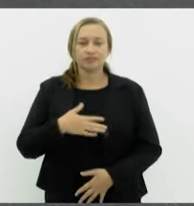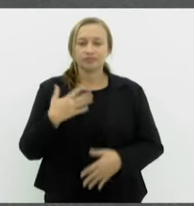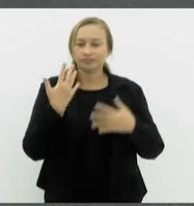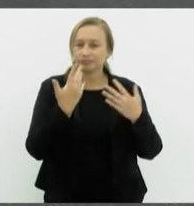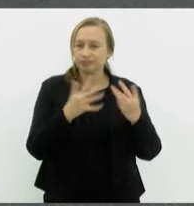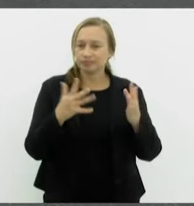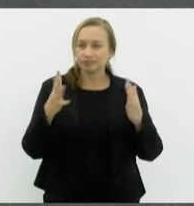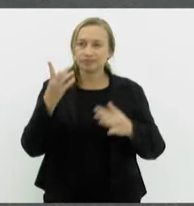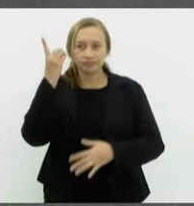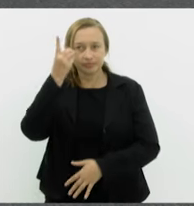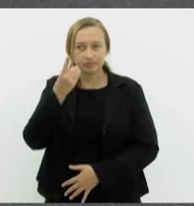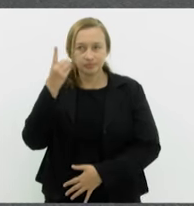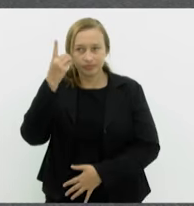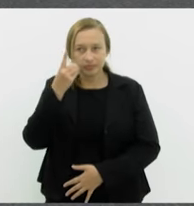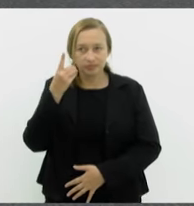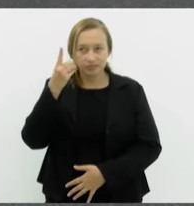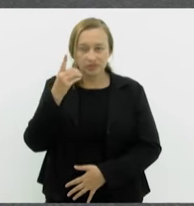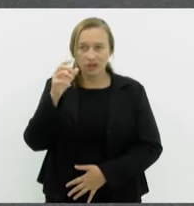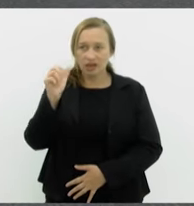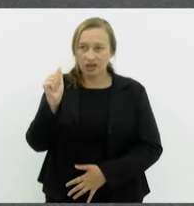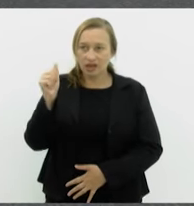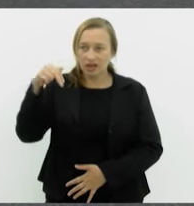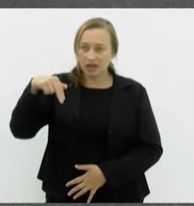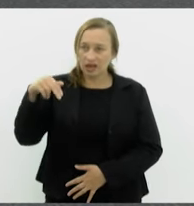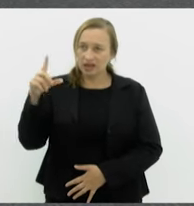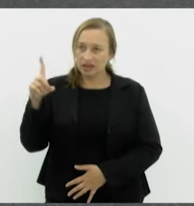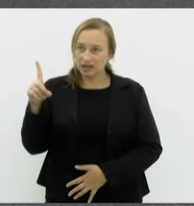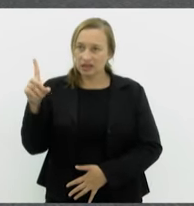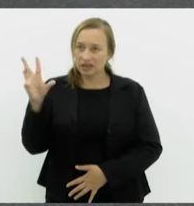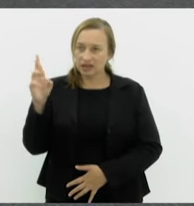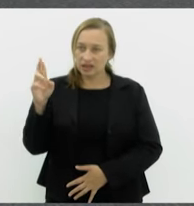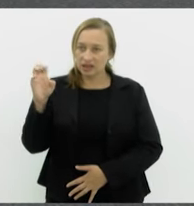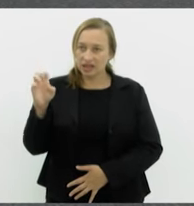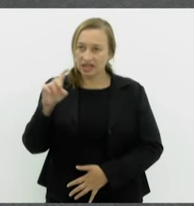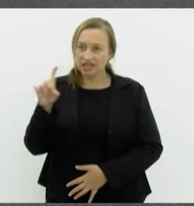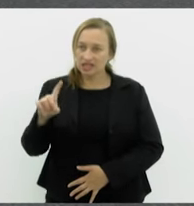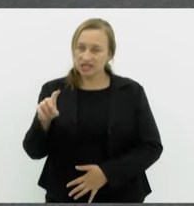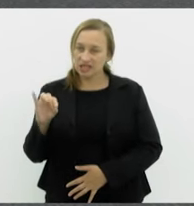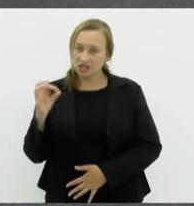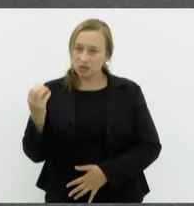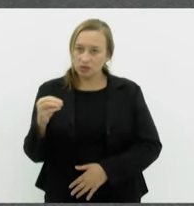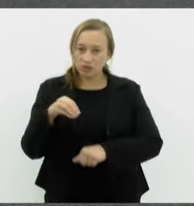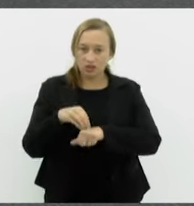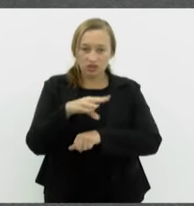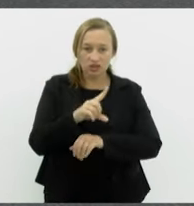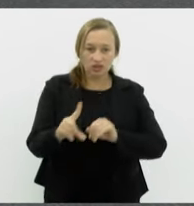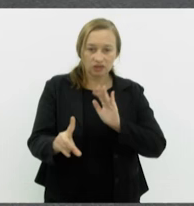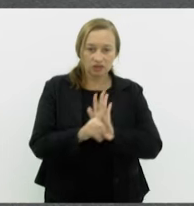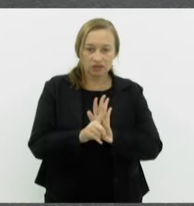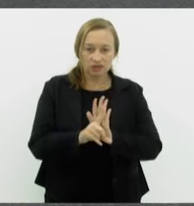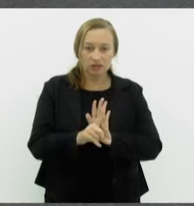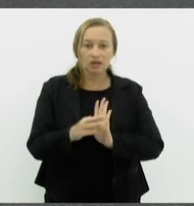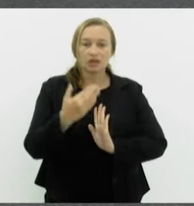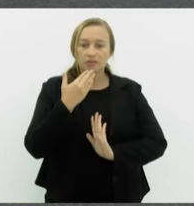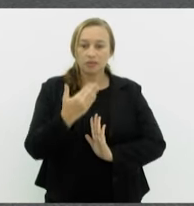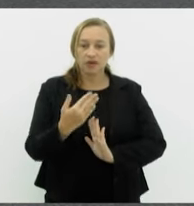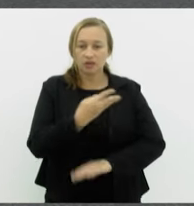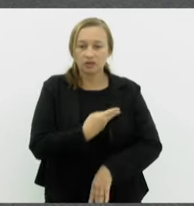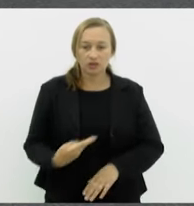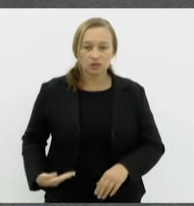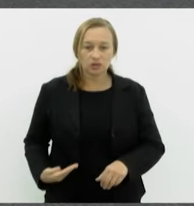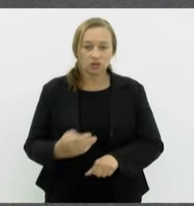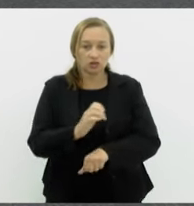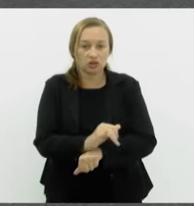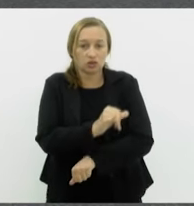o deputado Andrezinho Siciliano por essa indicação legislativa que solicita ao governador do Estado do